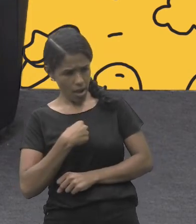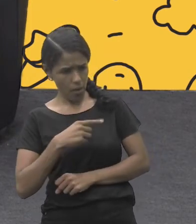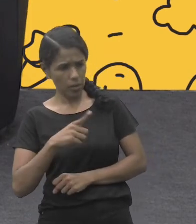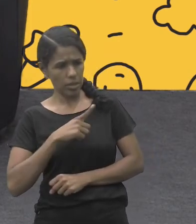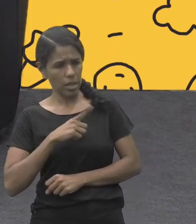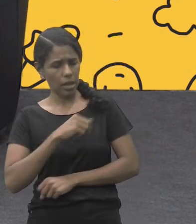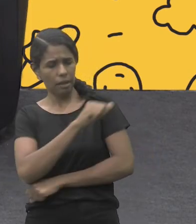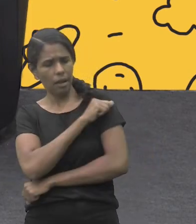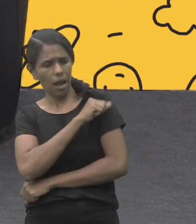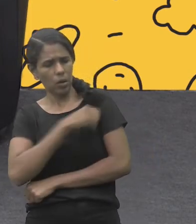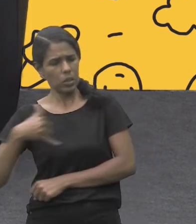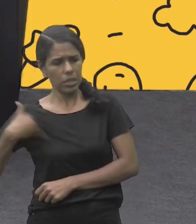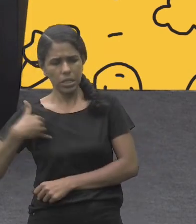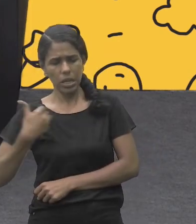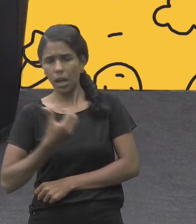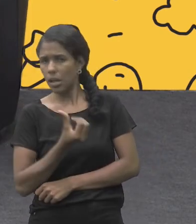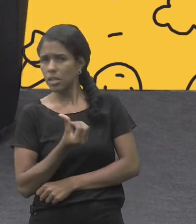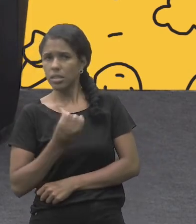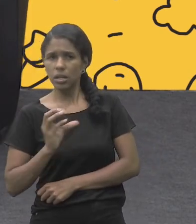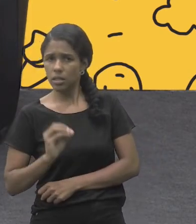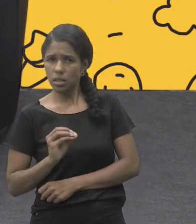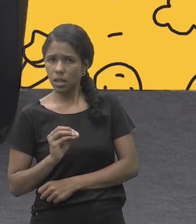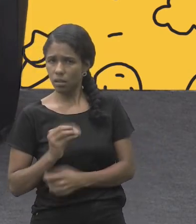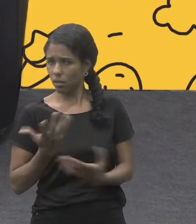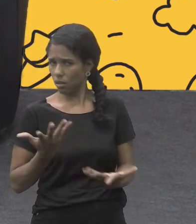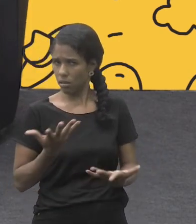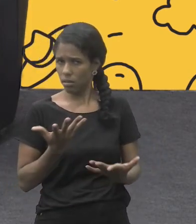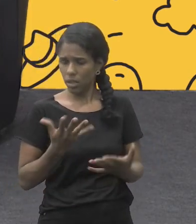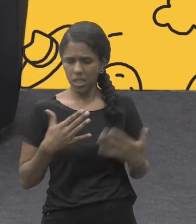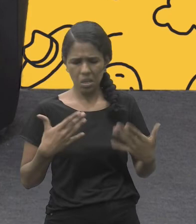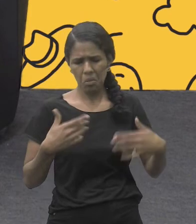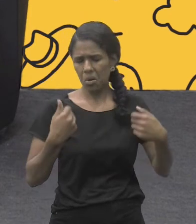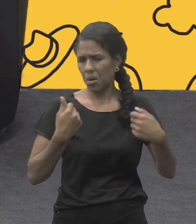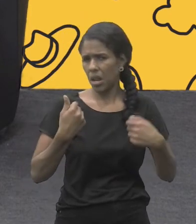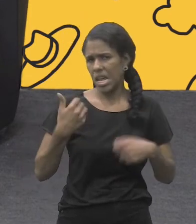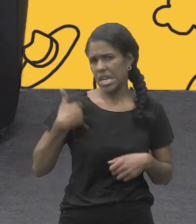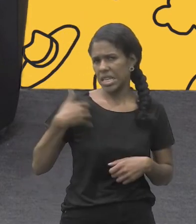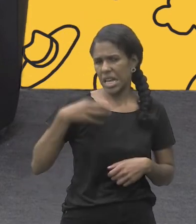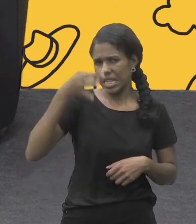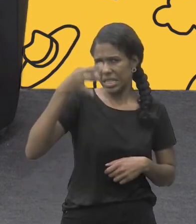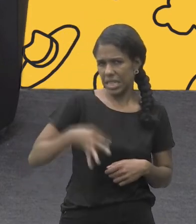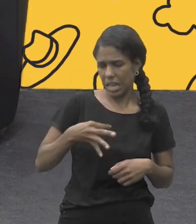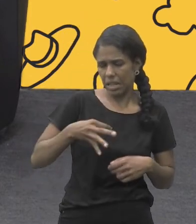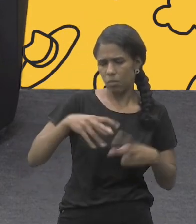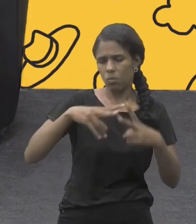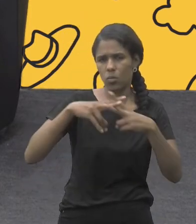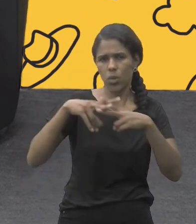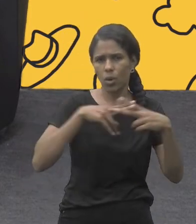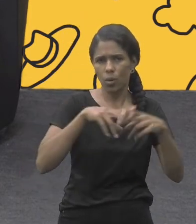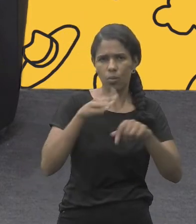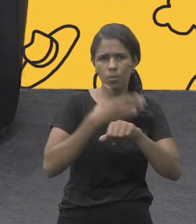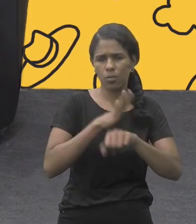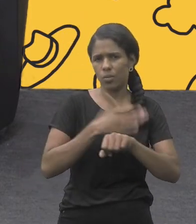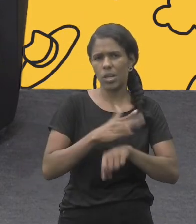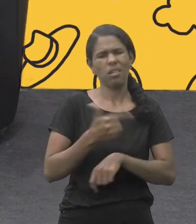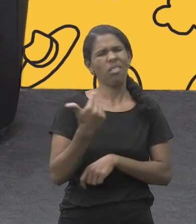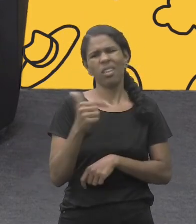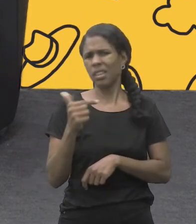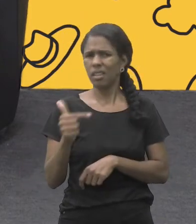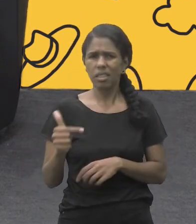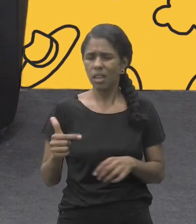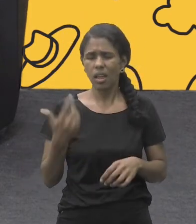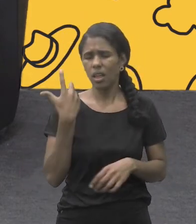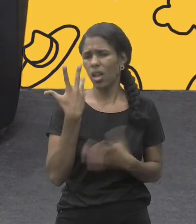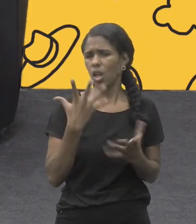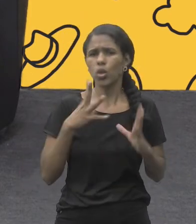não. É bem bacana. E quando você escolhe uma academia, quando uma pessoa vai escolher uma academia,